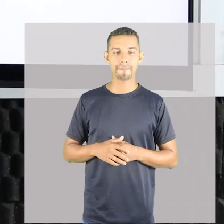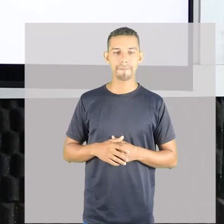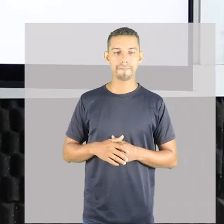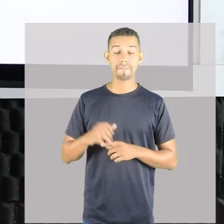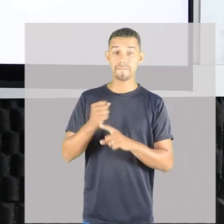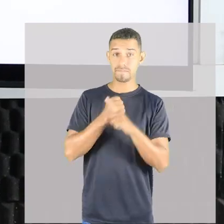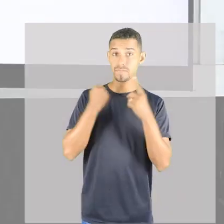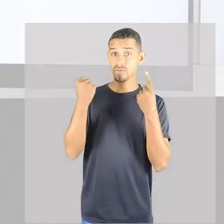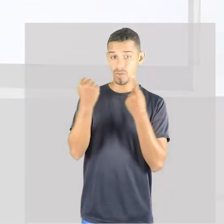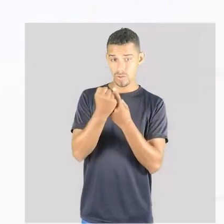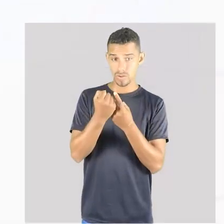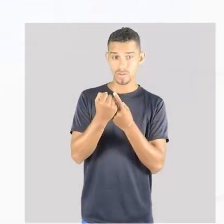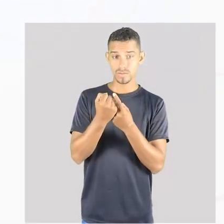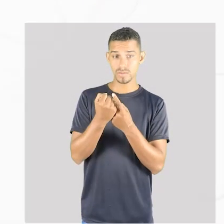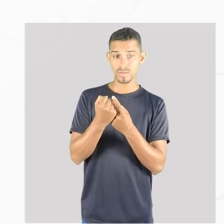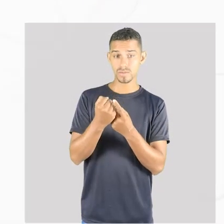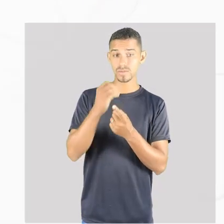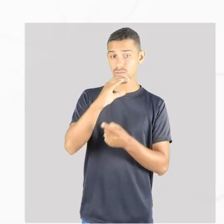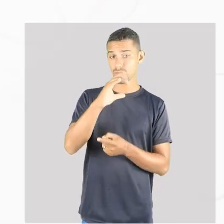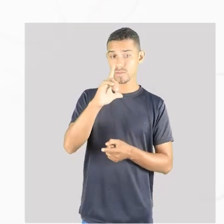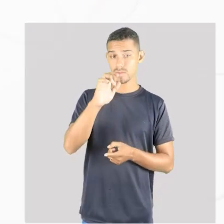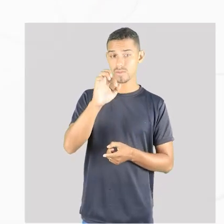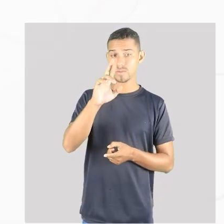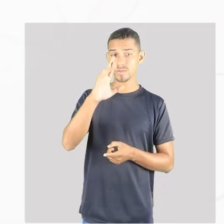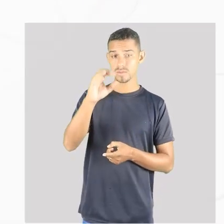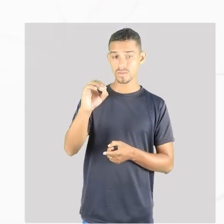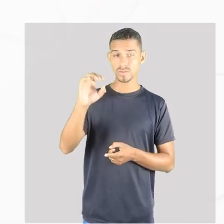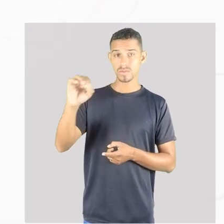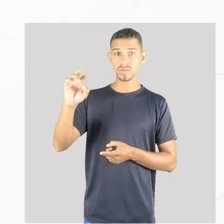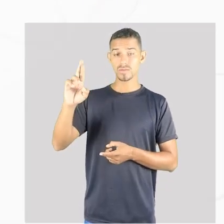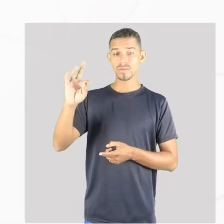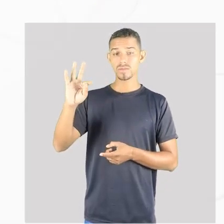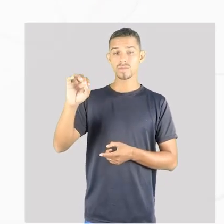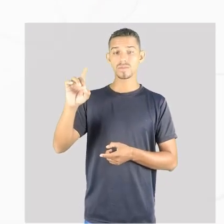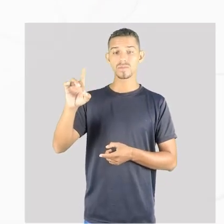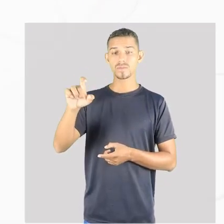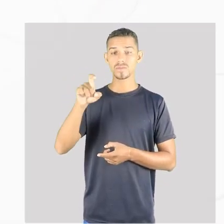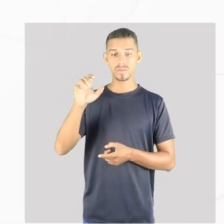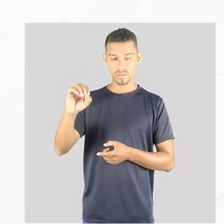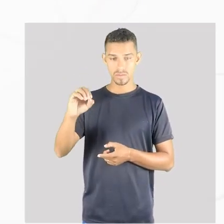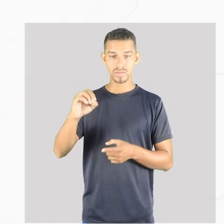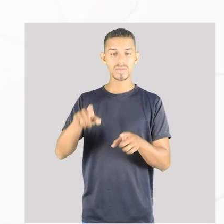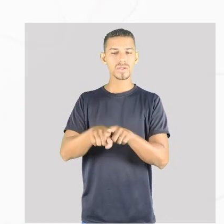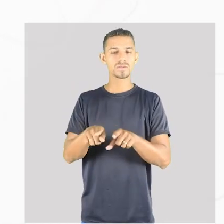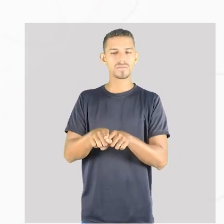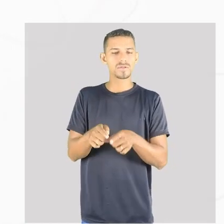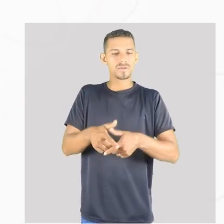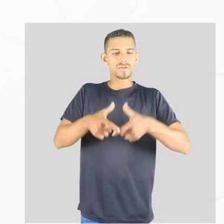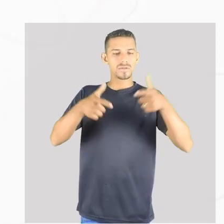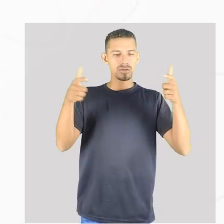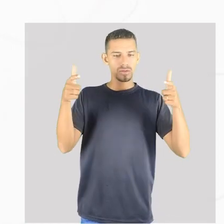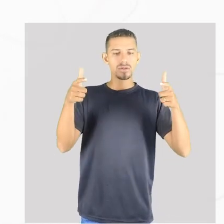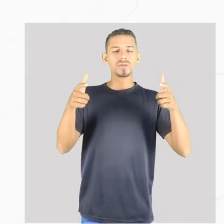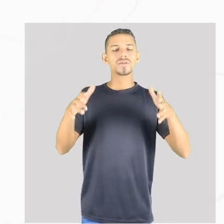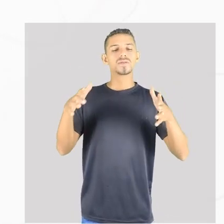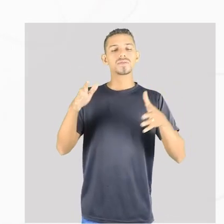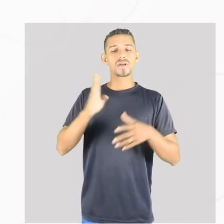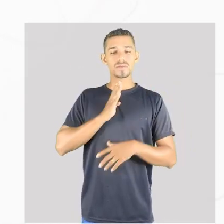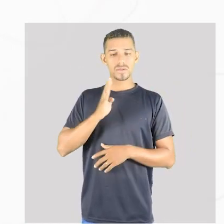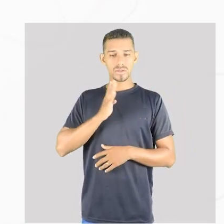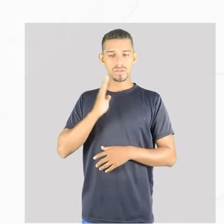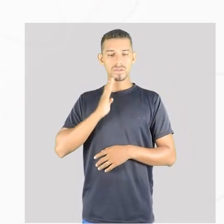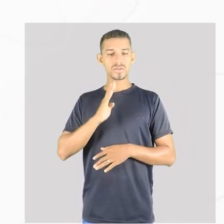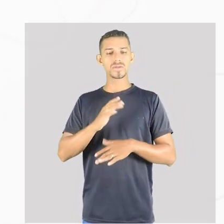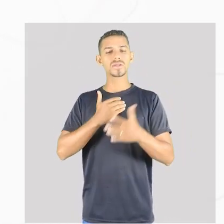A sociedade, o clero ortodoxo e a nobreza desfrutavam de privilégios, enquanto a burguesia estava em estágios